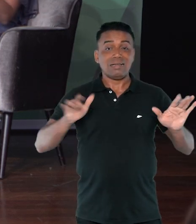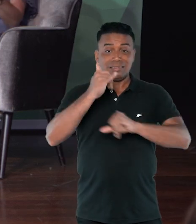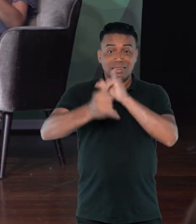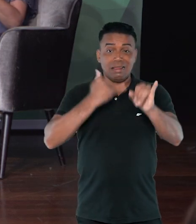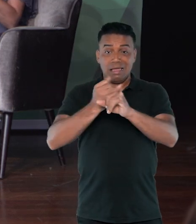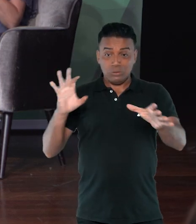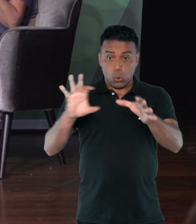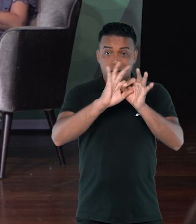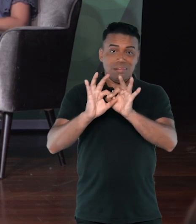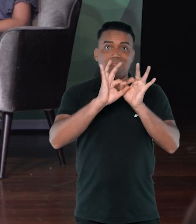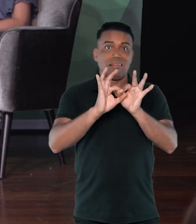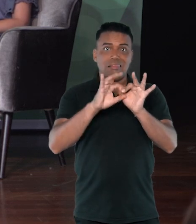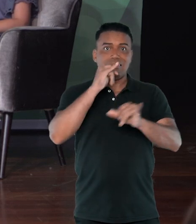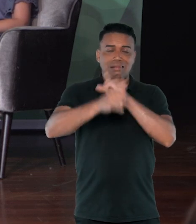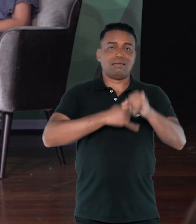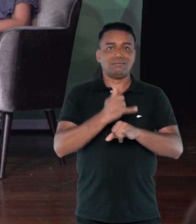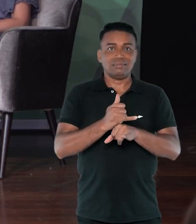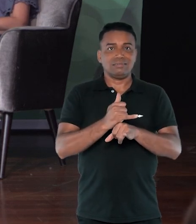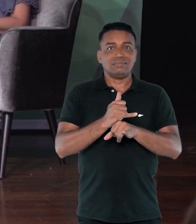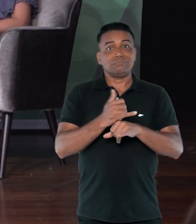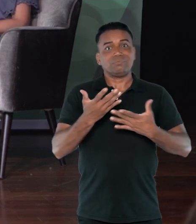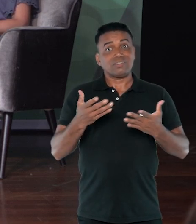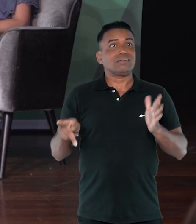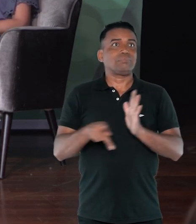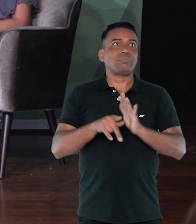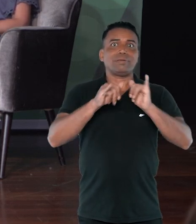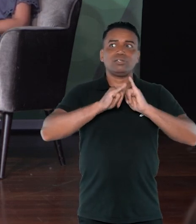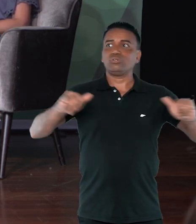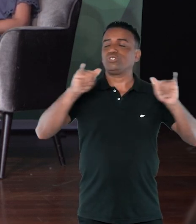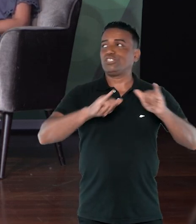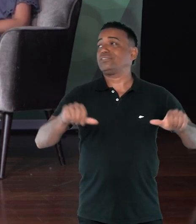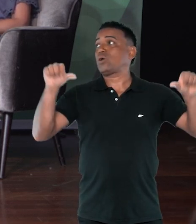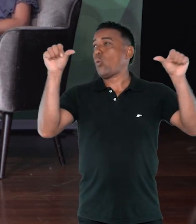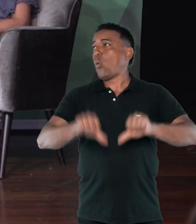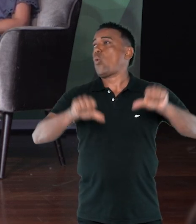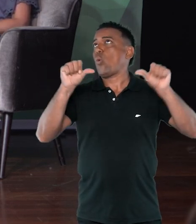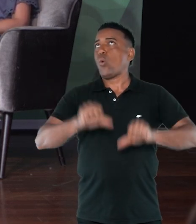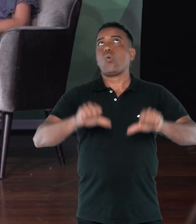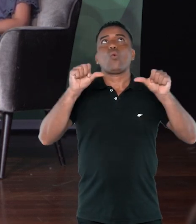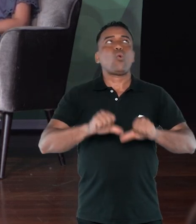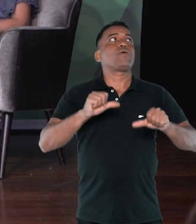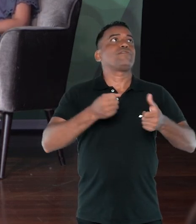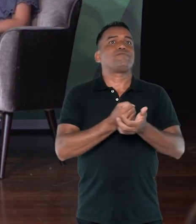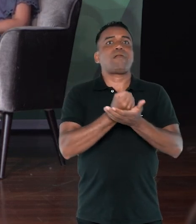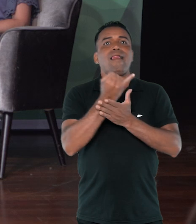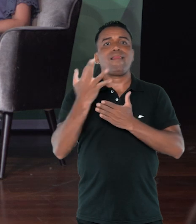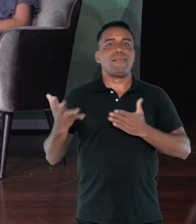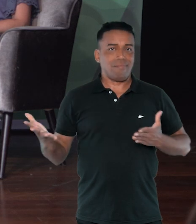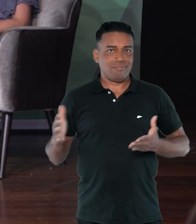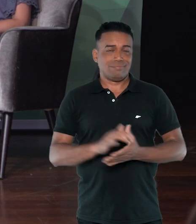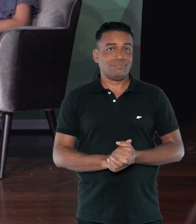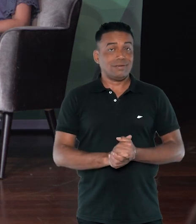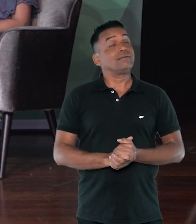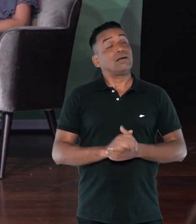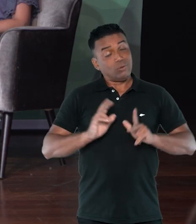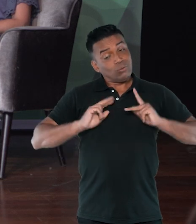né? Entre si e com elas mesmas, né? Fora as notícias, né? Tão ruins. É por onde caminha, né, a